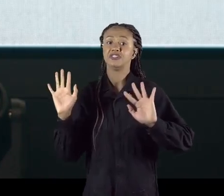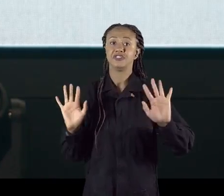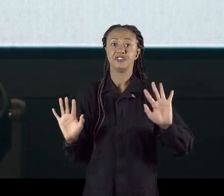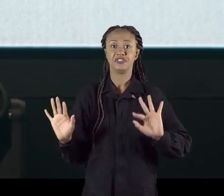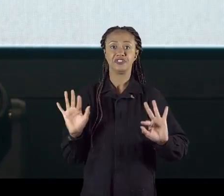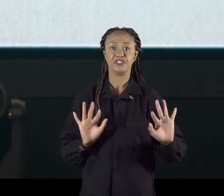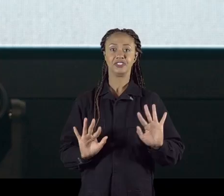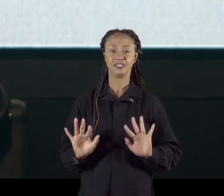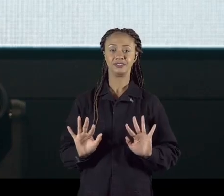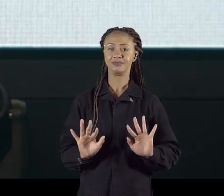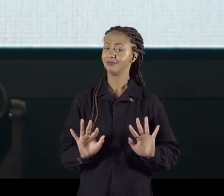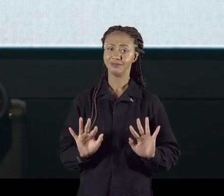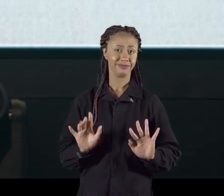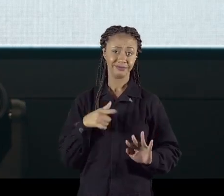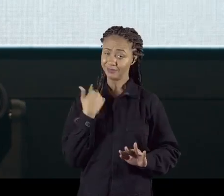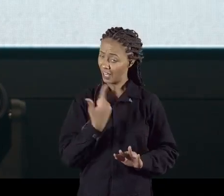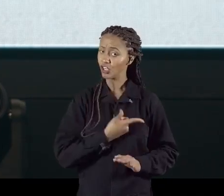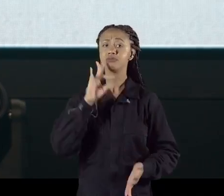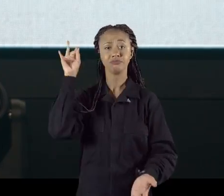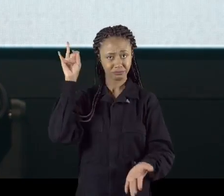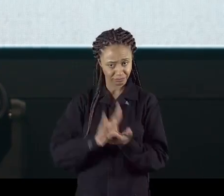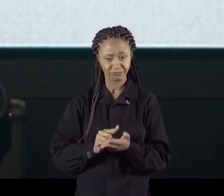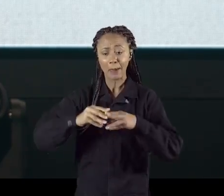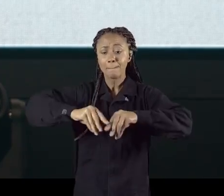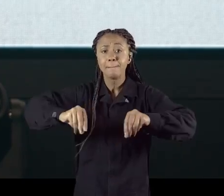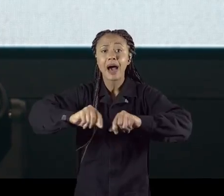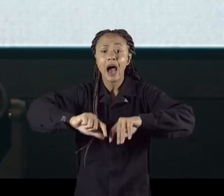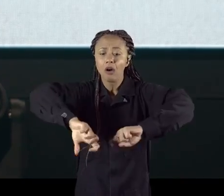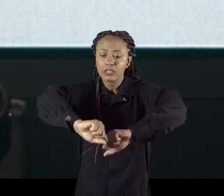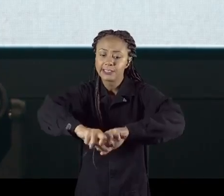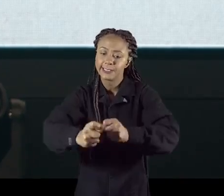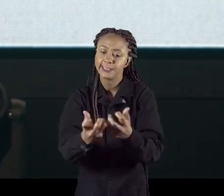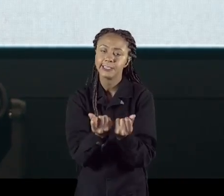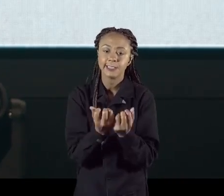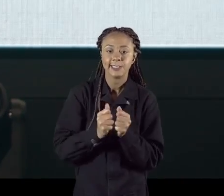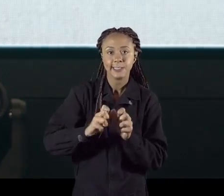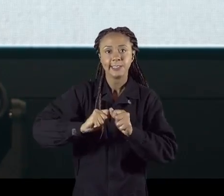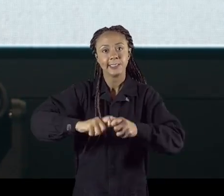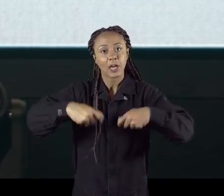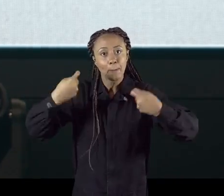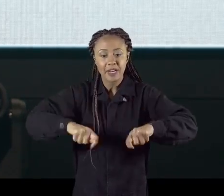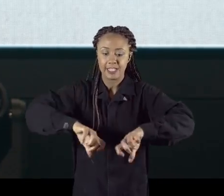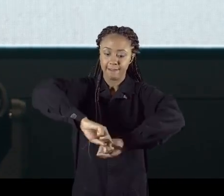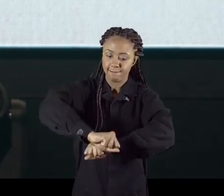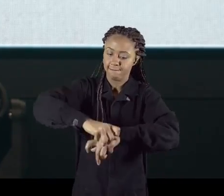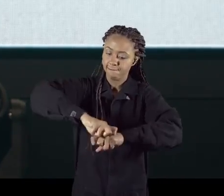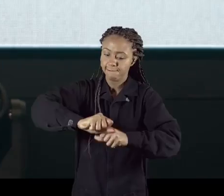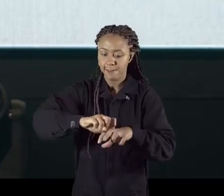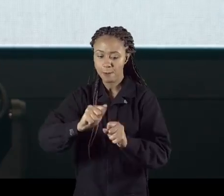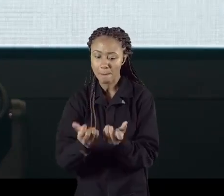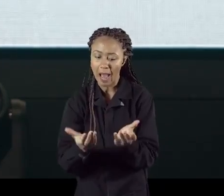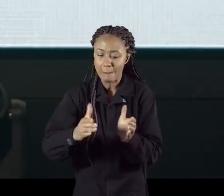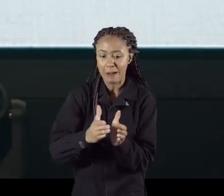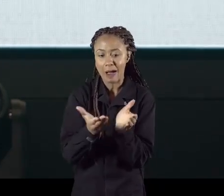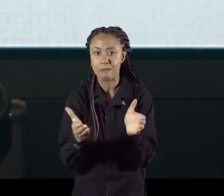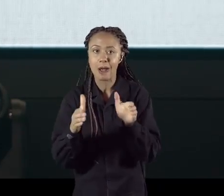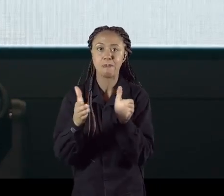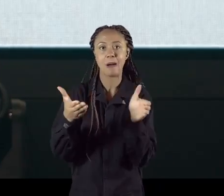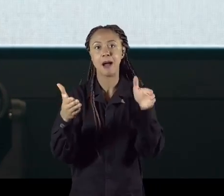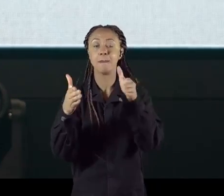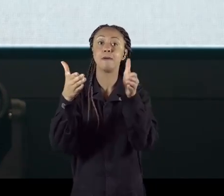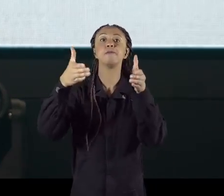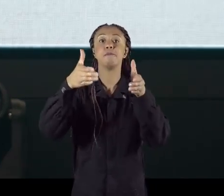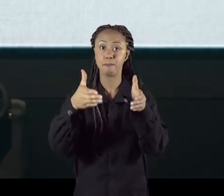nós temos esse tesouro em vasos de barro para que a excelência do Poder seja de Deus e não de nós por isso em tudo e ele tá falando